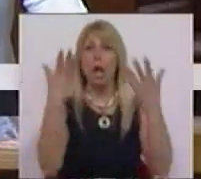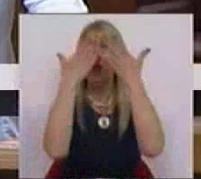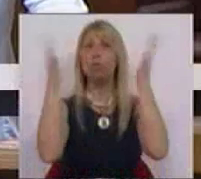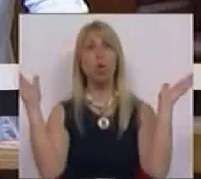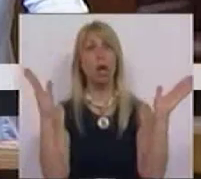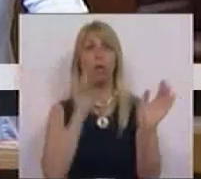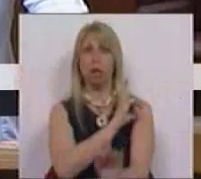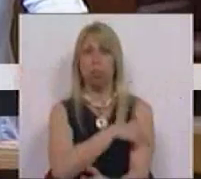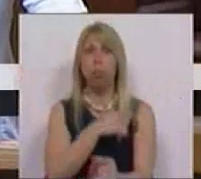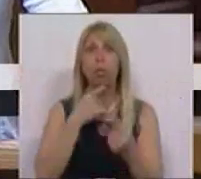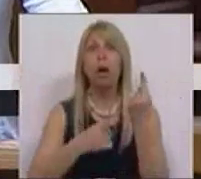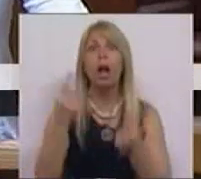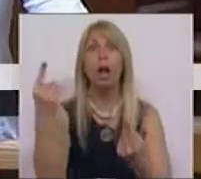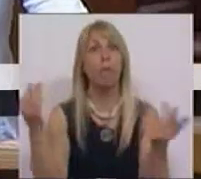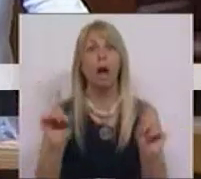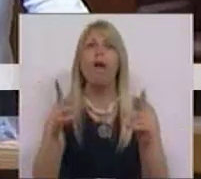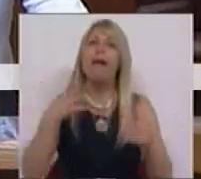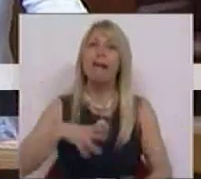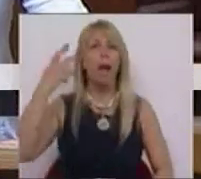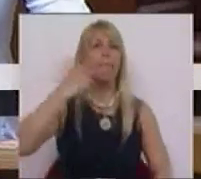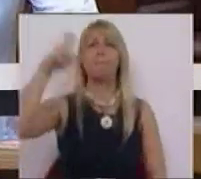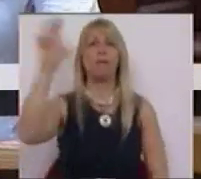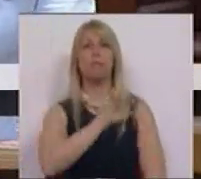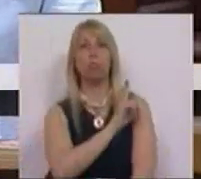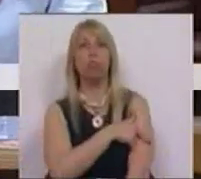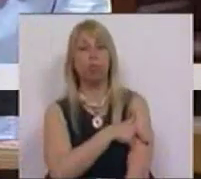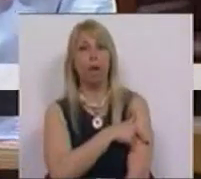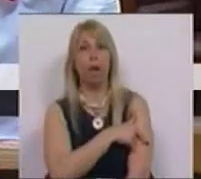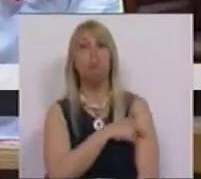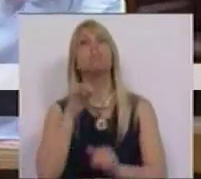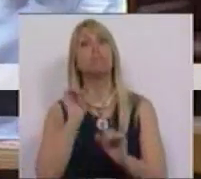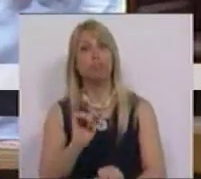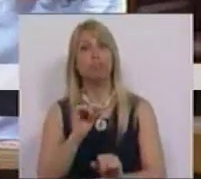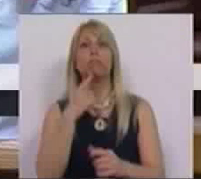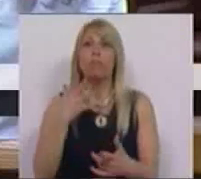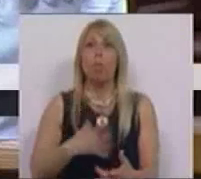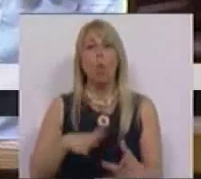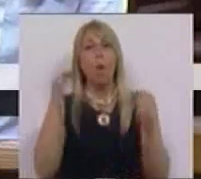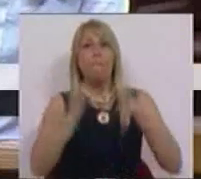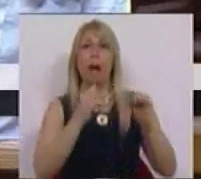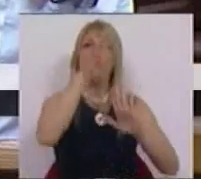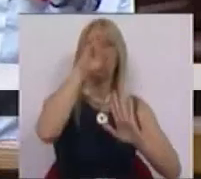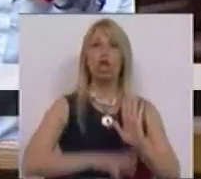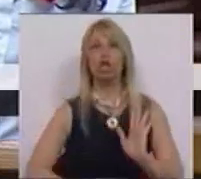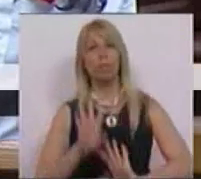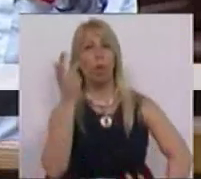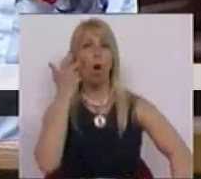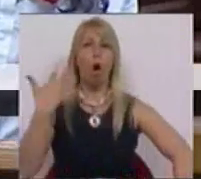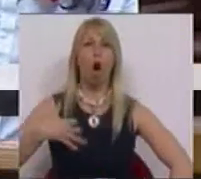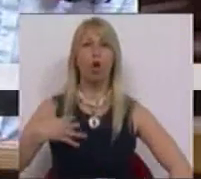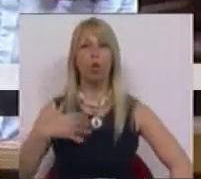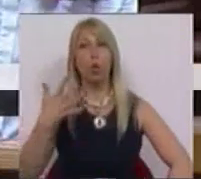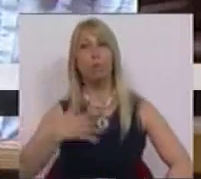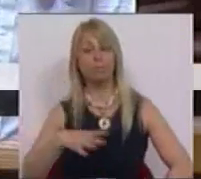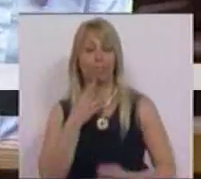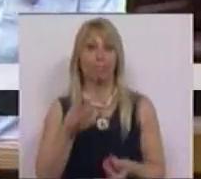reclamar. Querem a eternidade do seu poder. Reclamam um pacto de regime, ao nos termos orgulhosos de quem sempre regressa